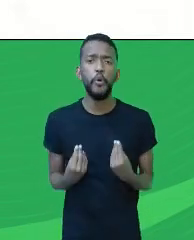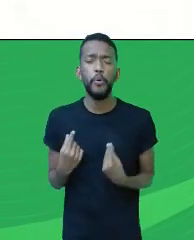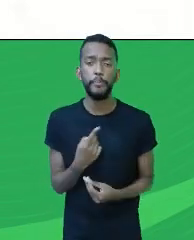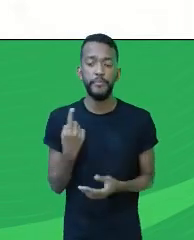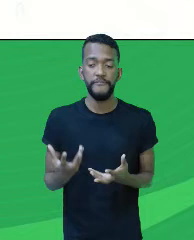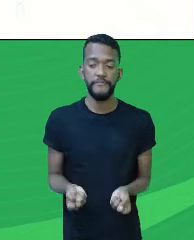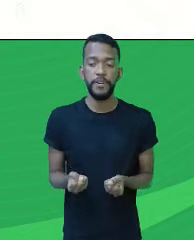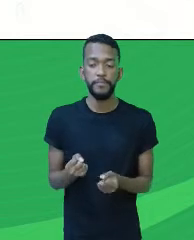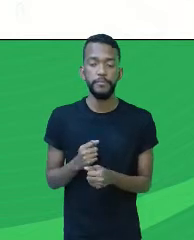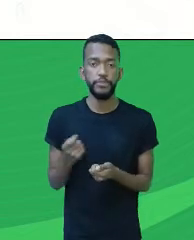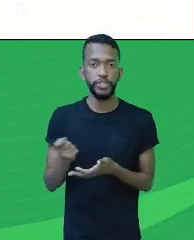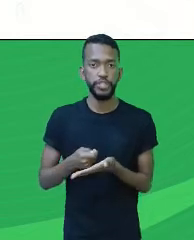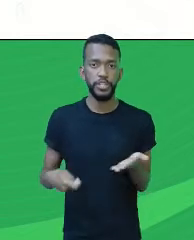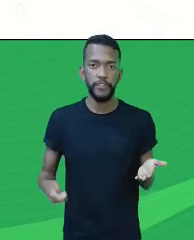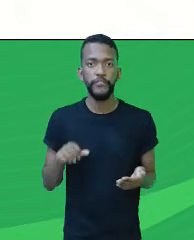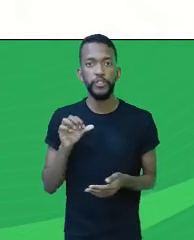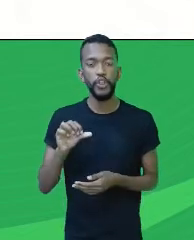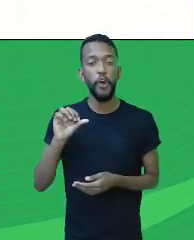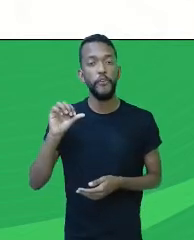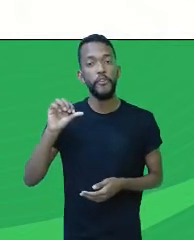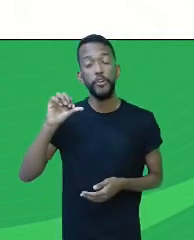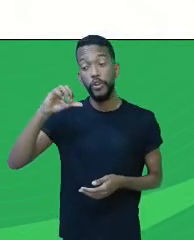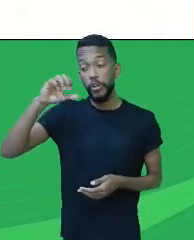vamos escrever?